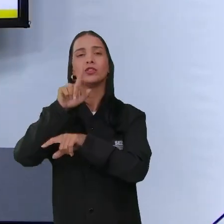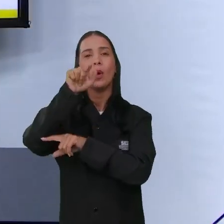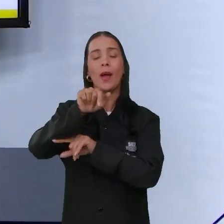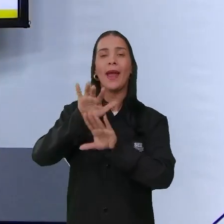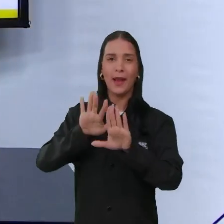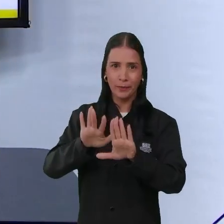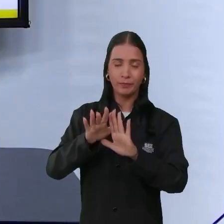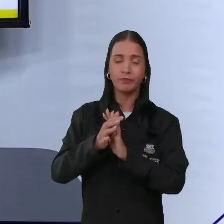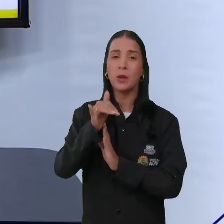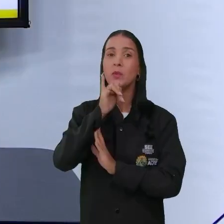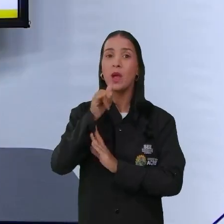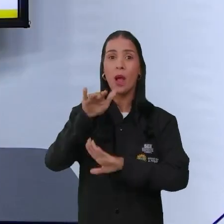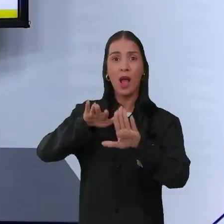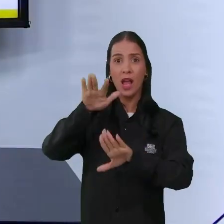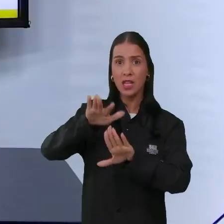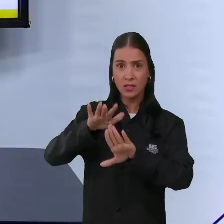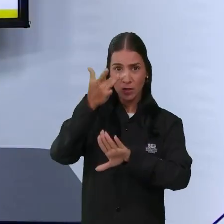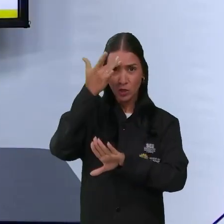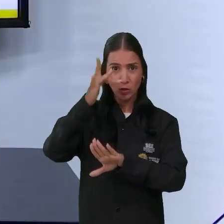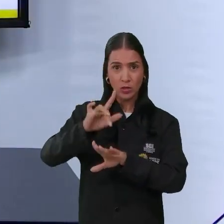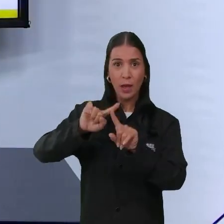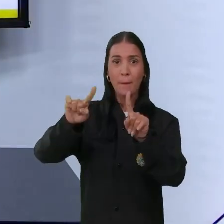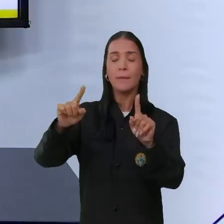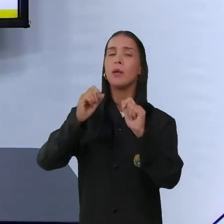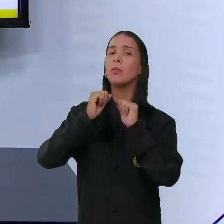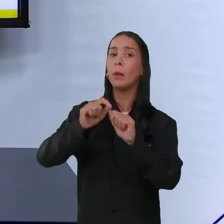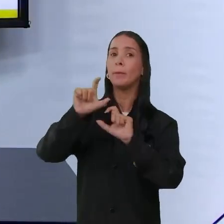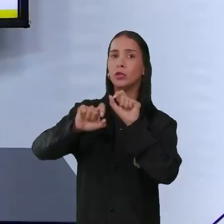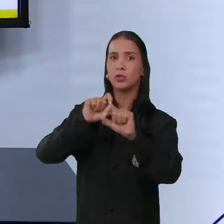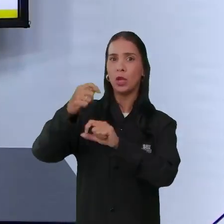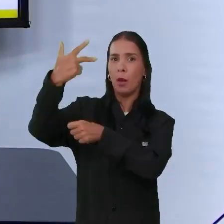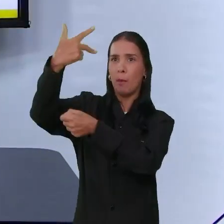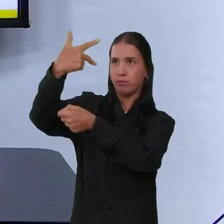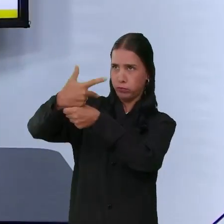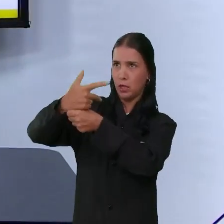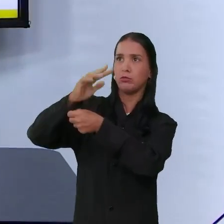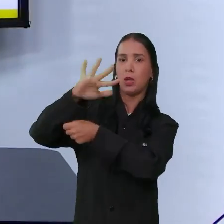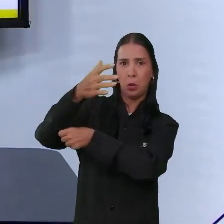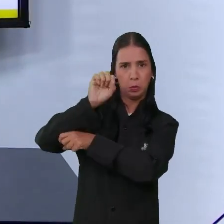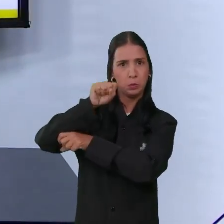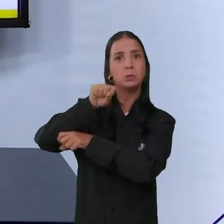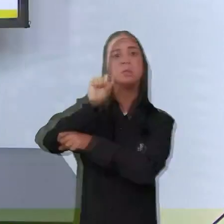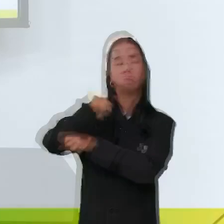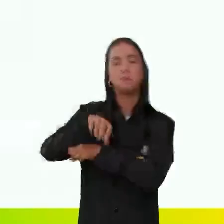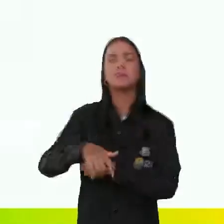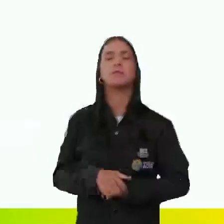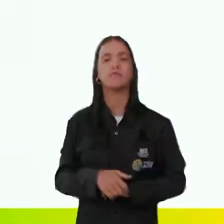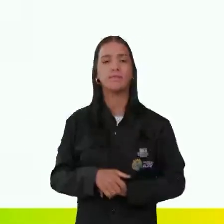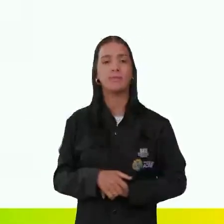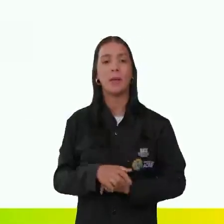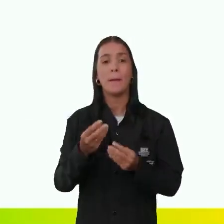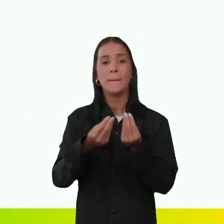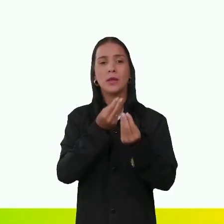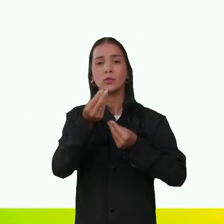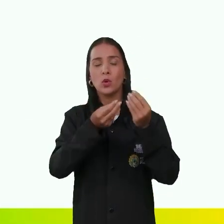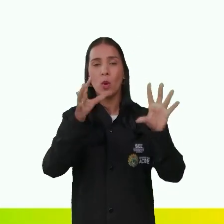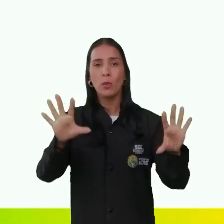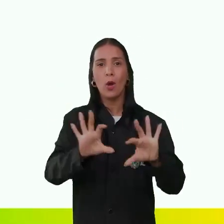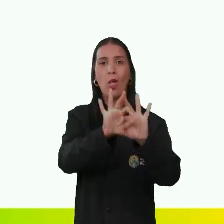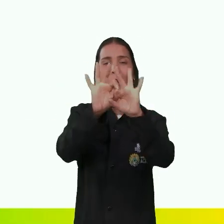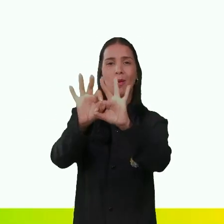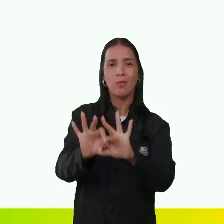vezes a gente nem sabe, mas isso pode estar acontecendo. Bom, interconexão.